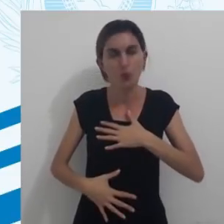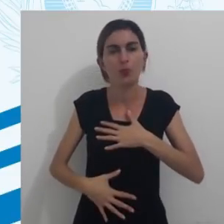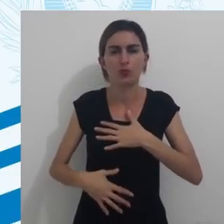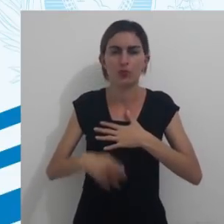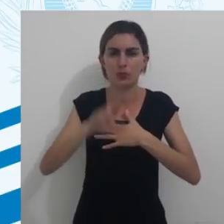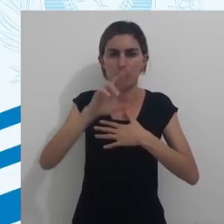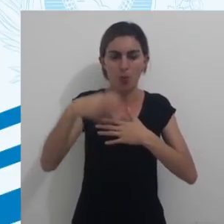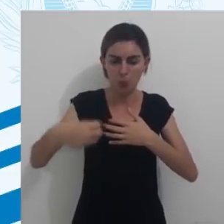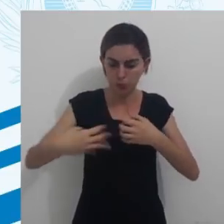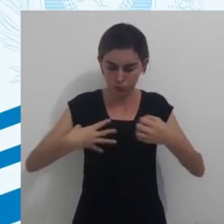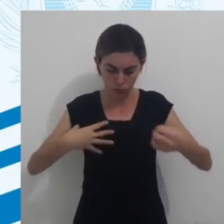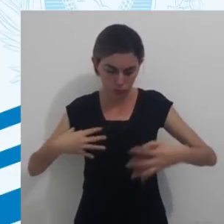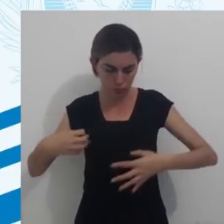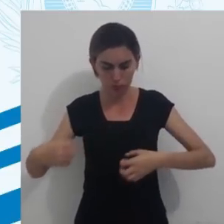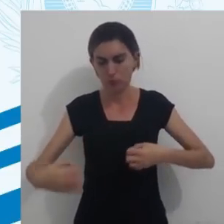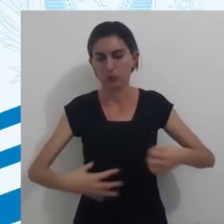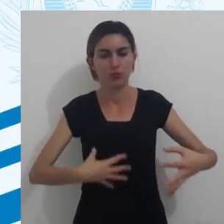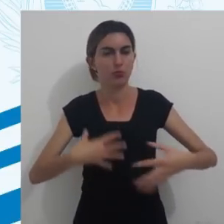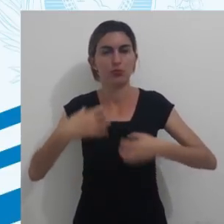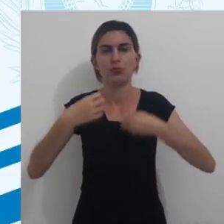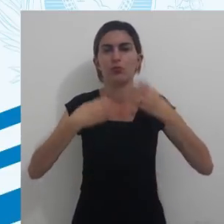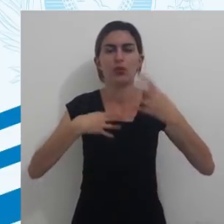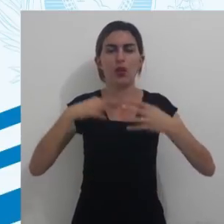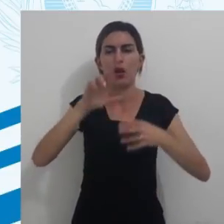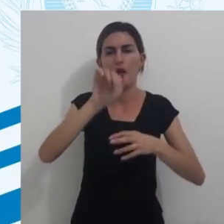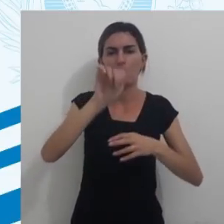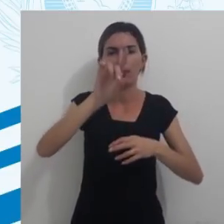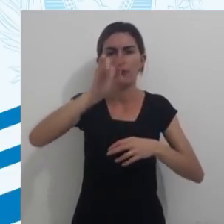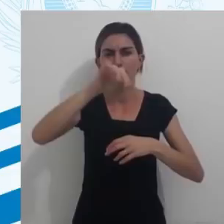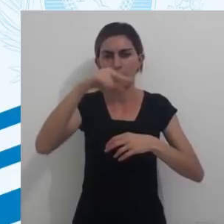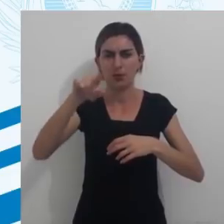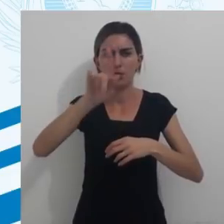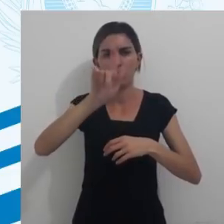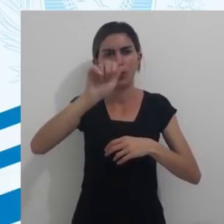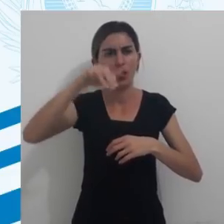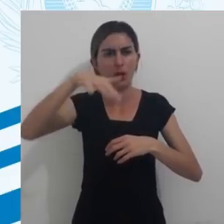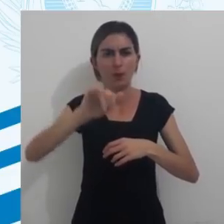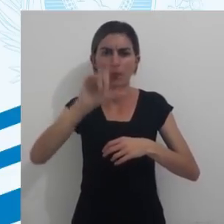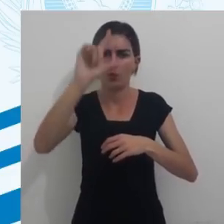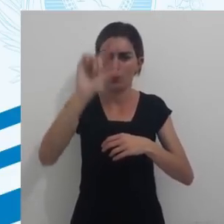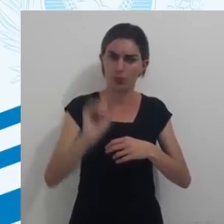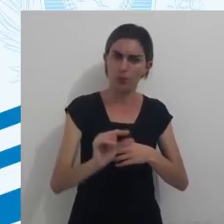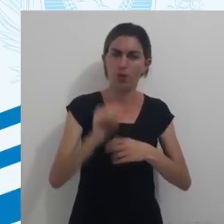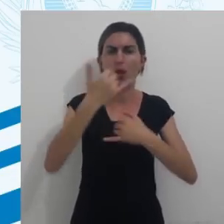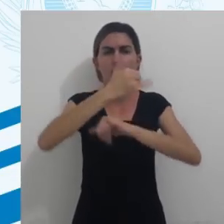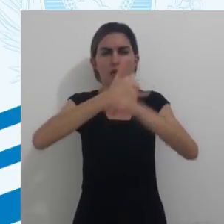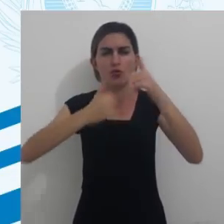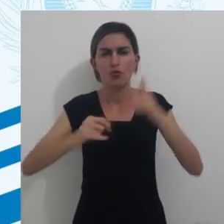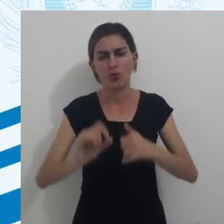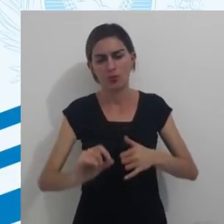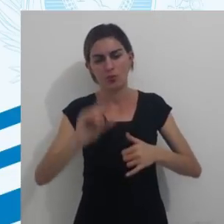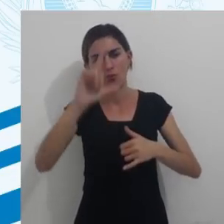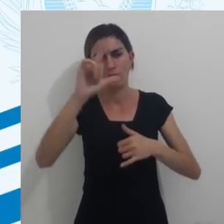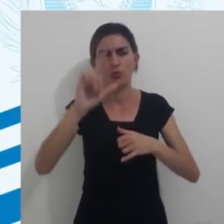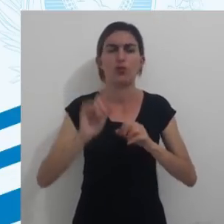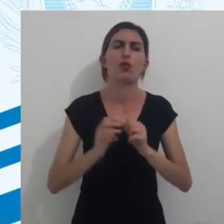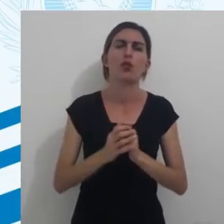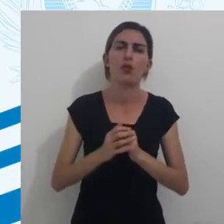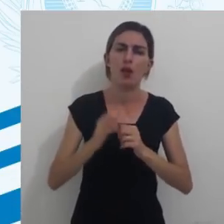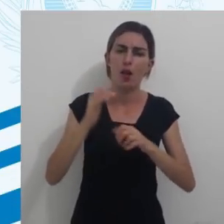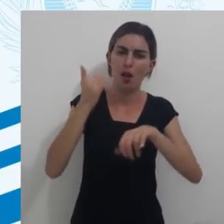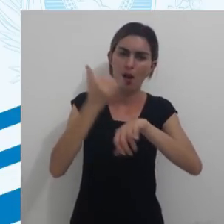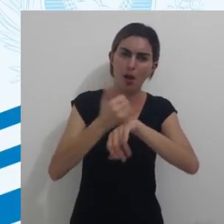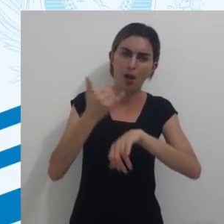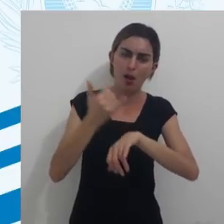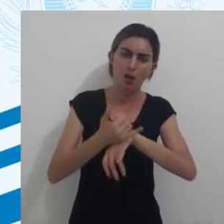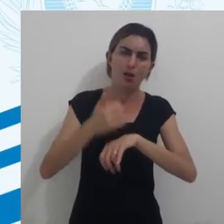fontes radioativas emissoras de radiação gama de baixa e média energia, encapsuladas em